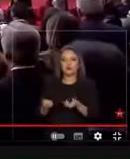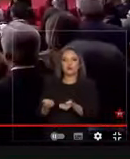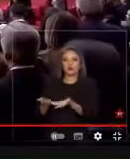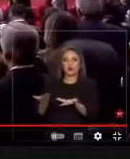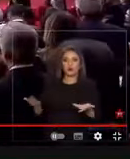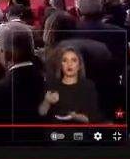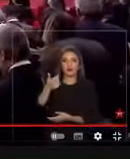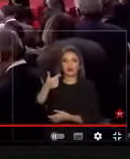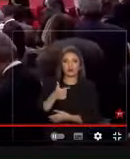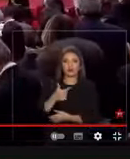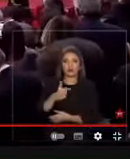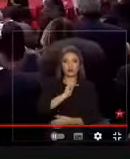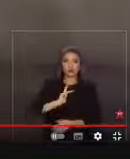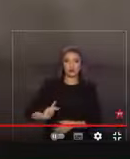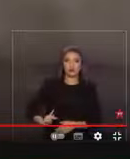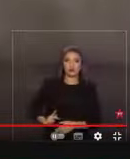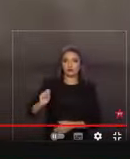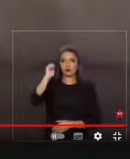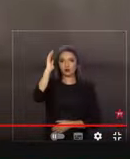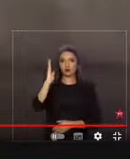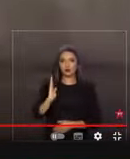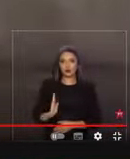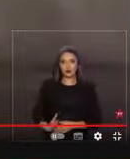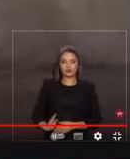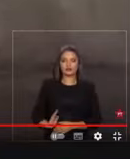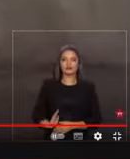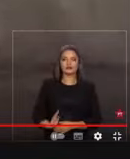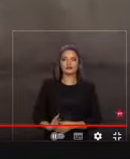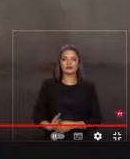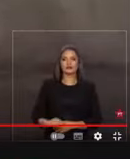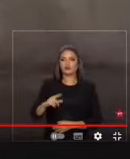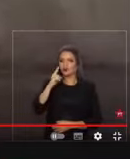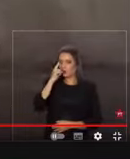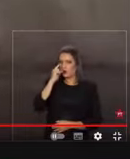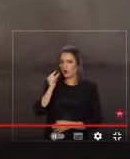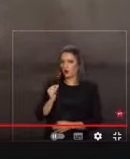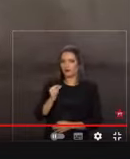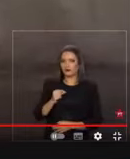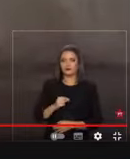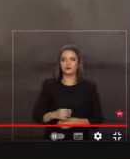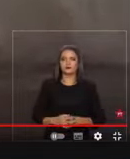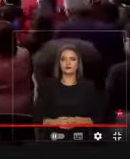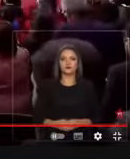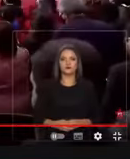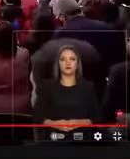senhor vice-presidente da República eleito, Geraldo José Rodrigues Alckmin Filho.